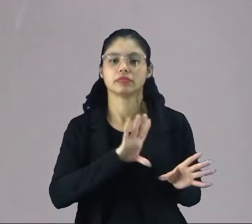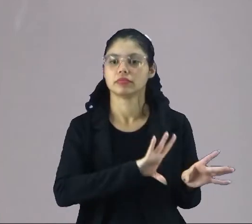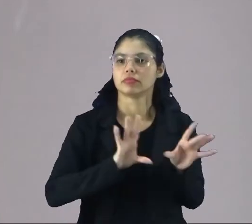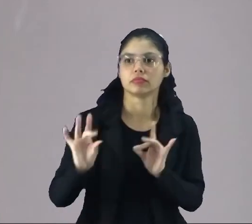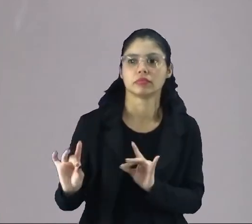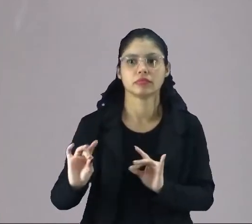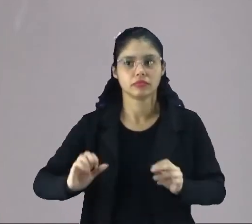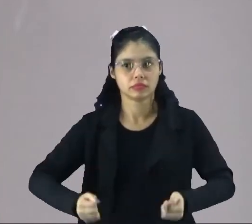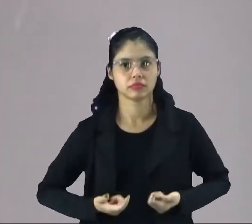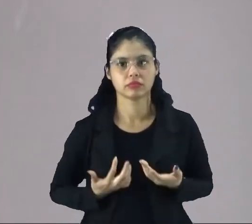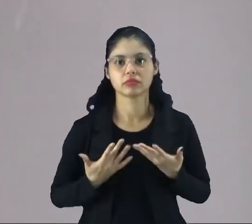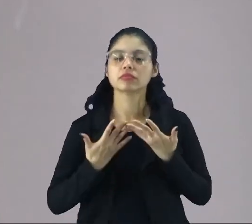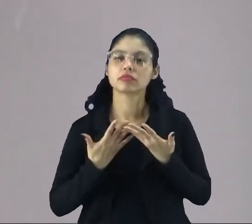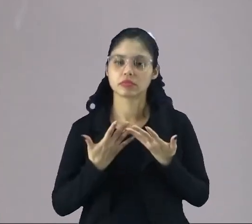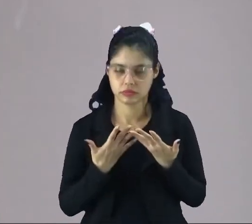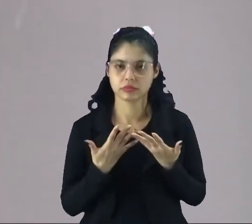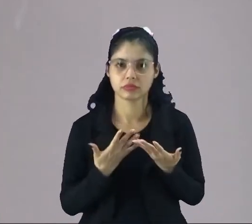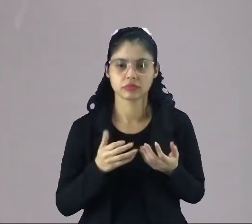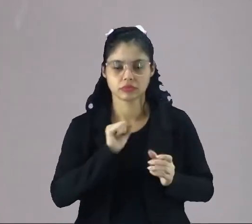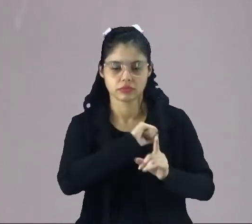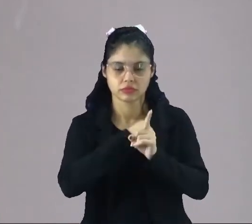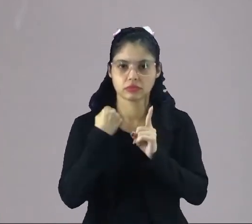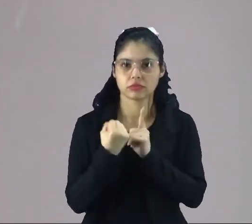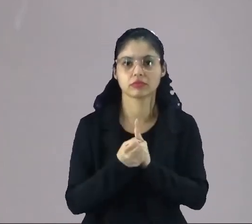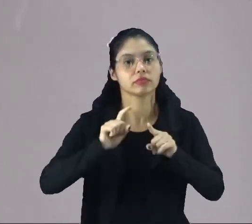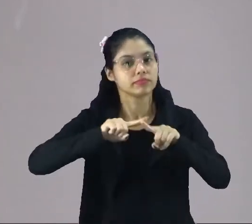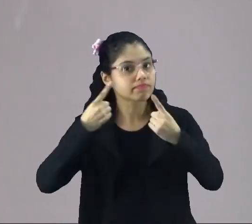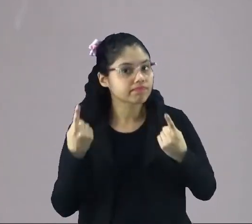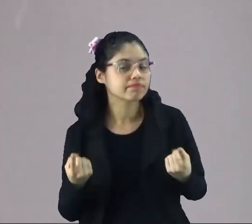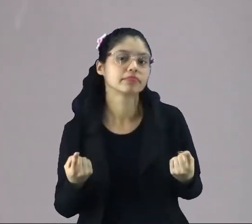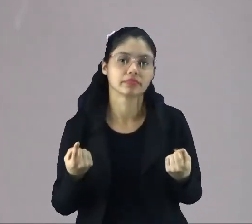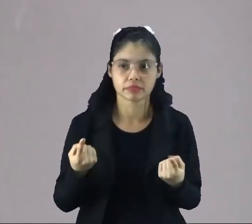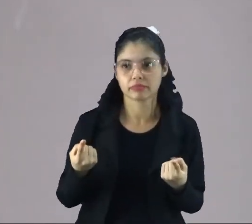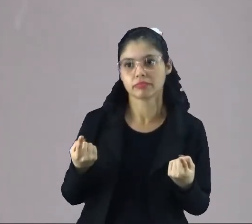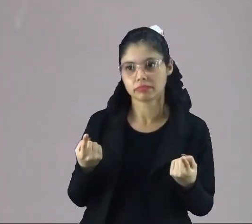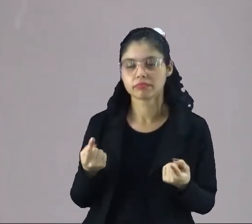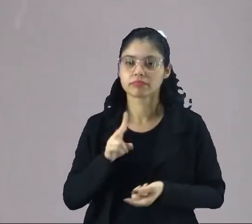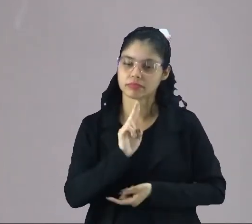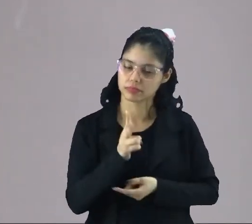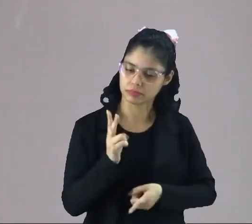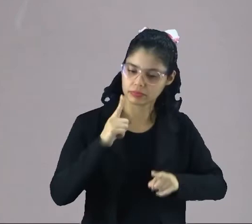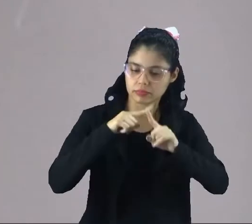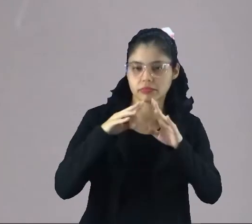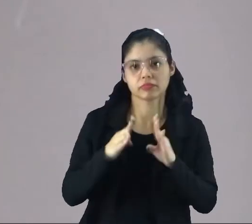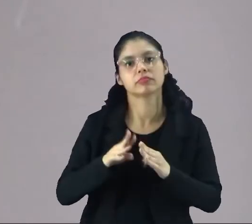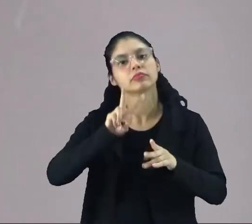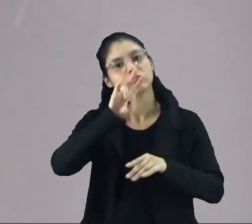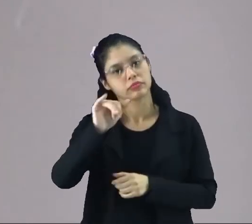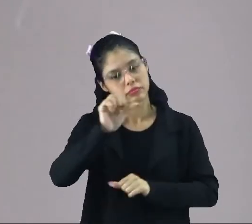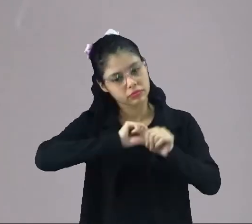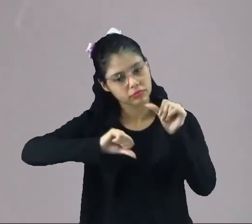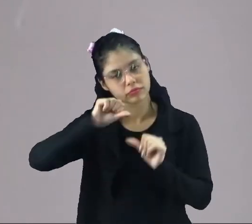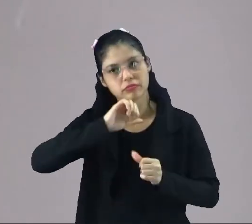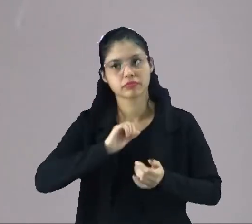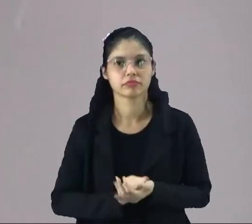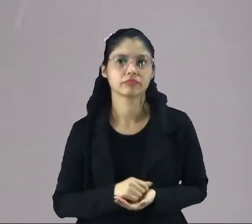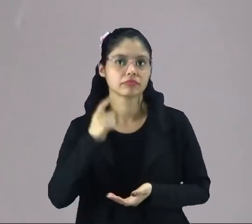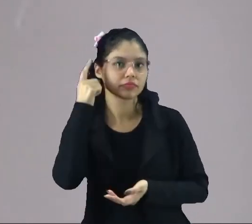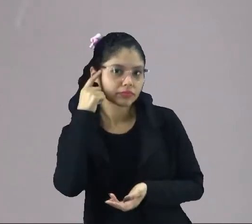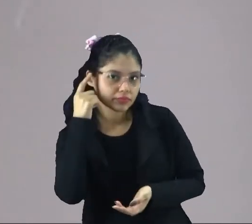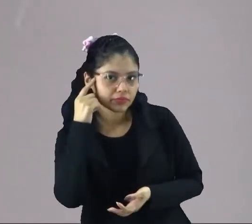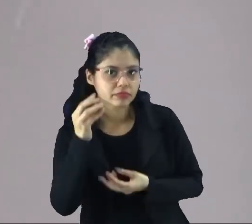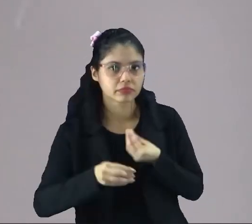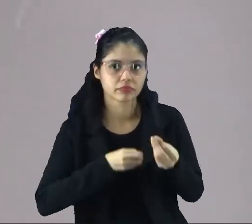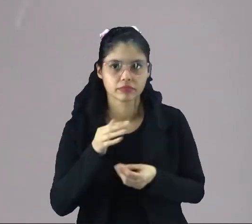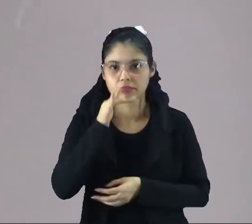trazida ou manifestada ali na sociedade. Mas essa mesma igreja vai mudar o seu modo de